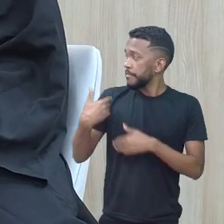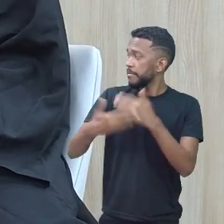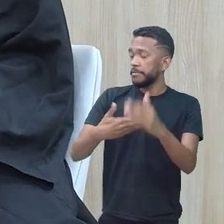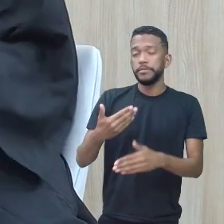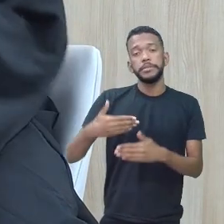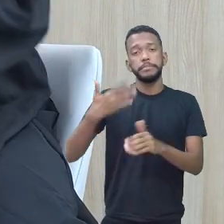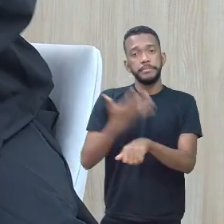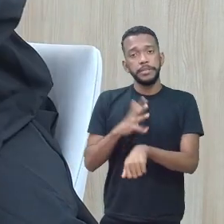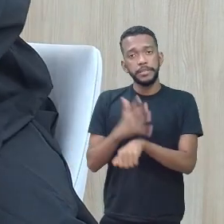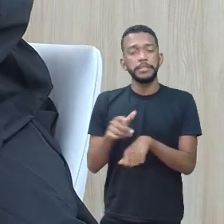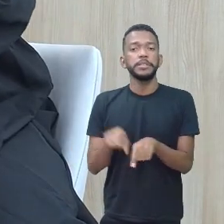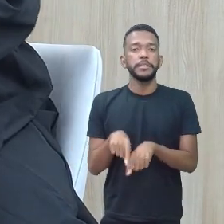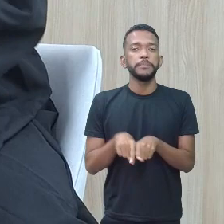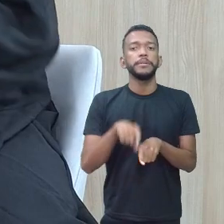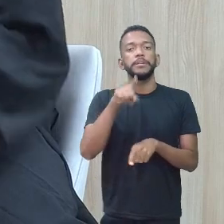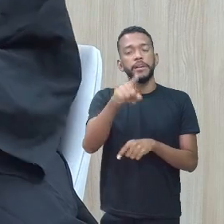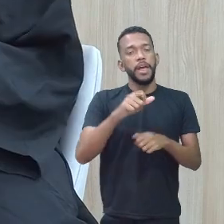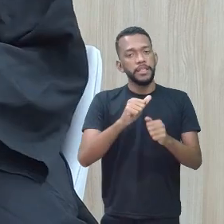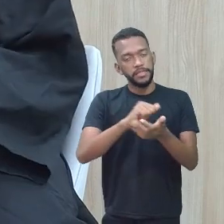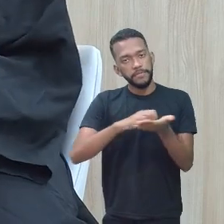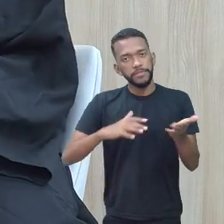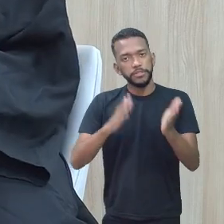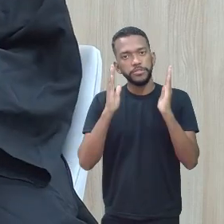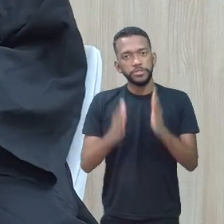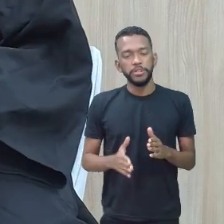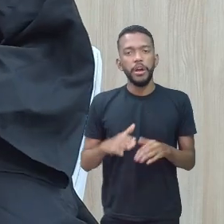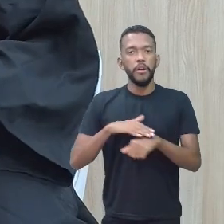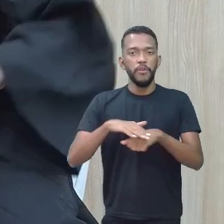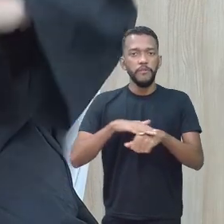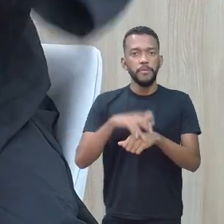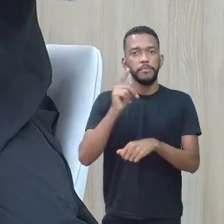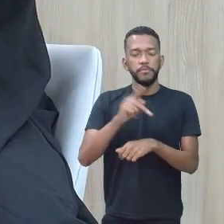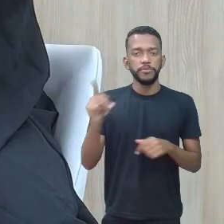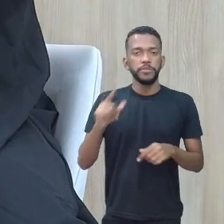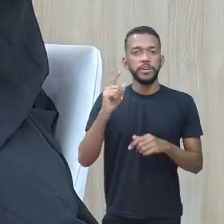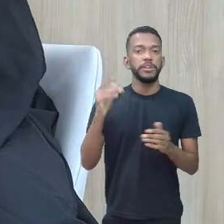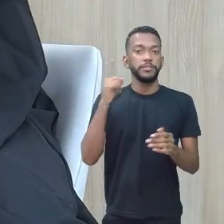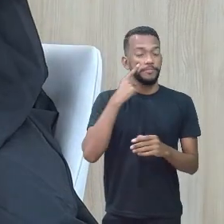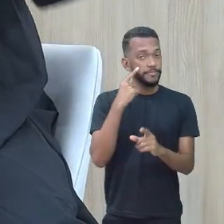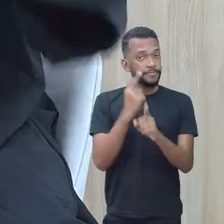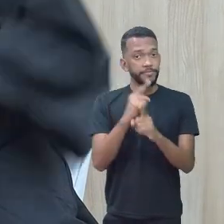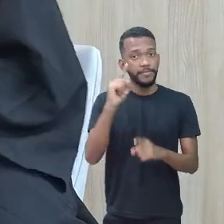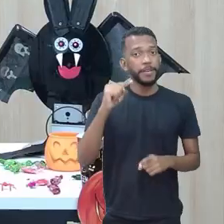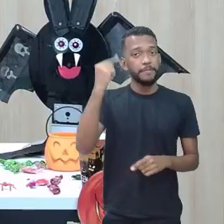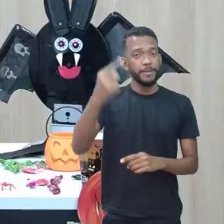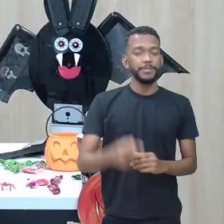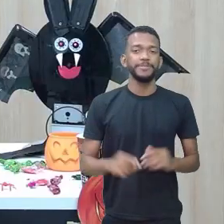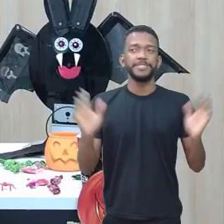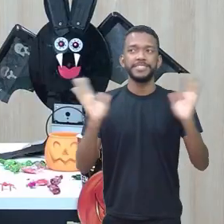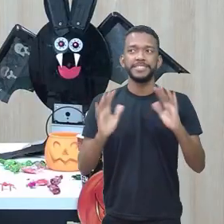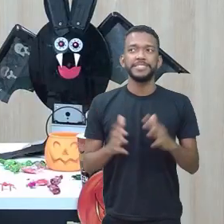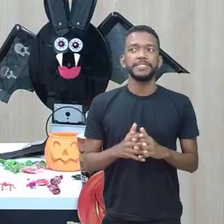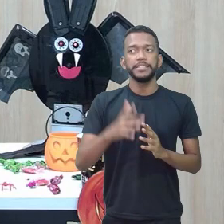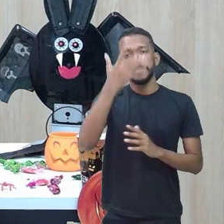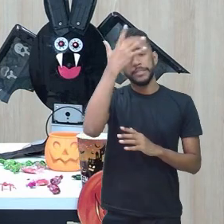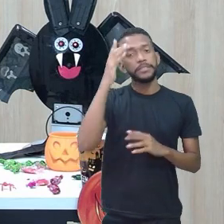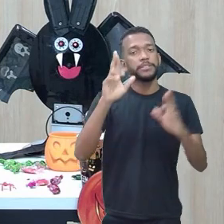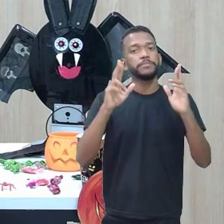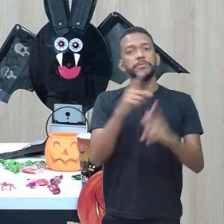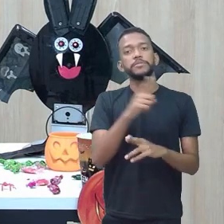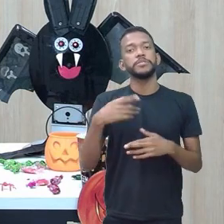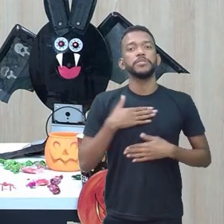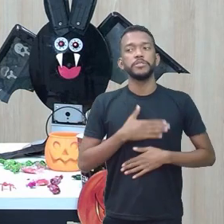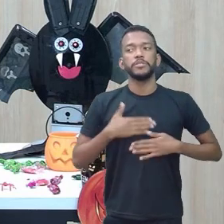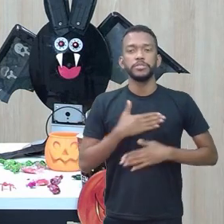bom? Então faz essa atividade aí, conversa com o professor lá e a gente se vê na próxima. Tchau. Pessoal, eu espero que vocês